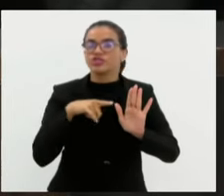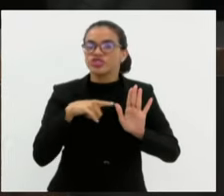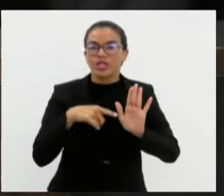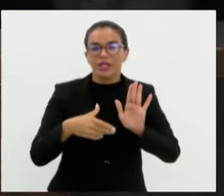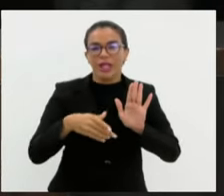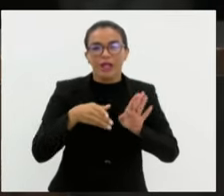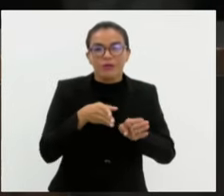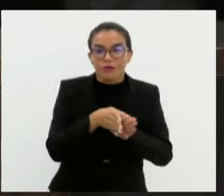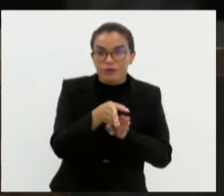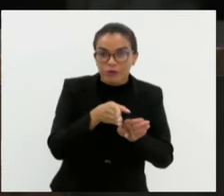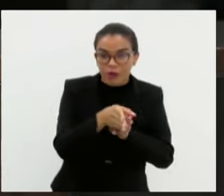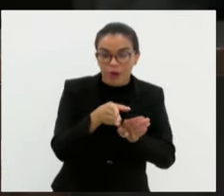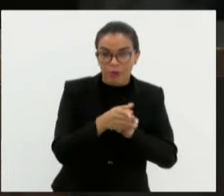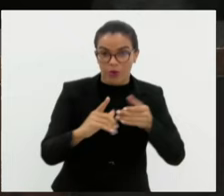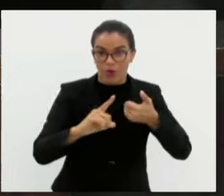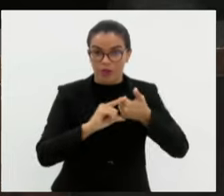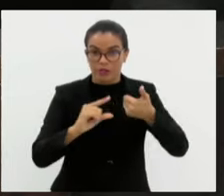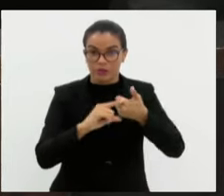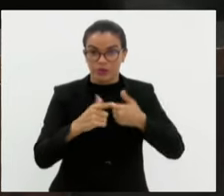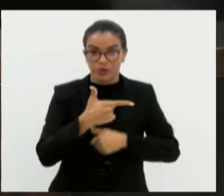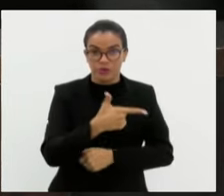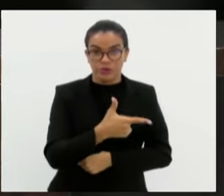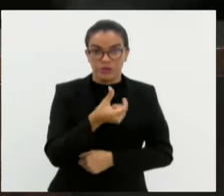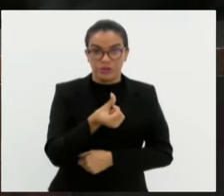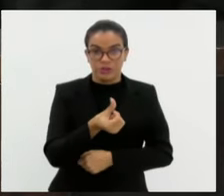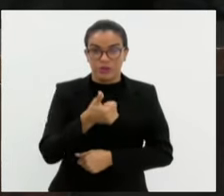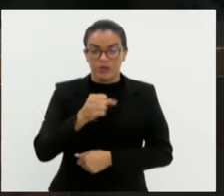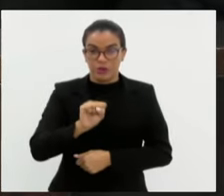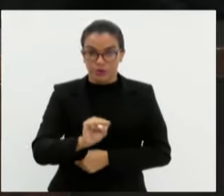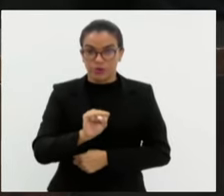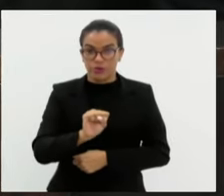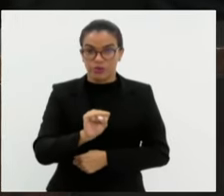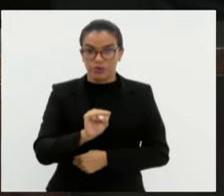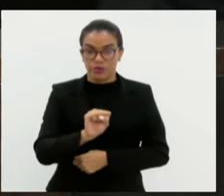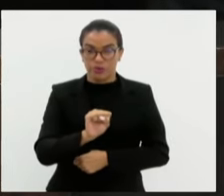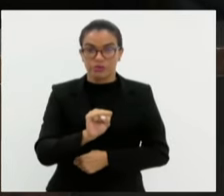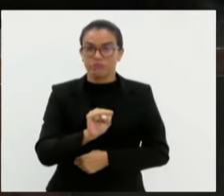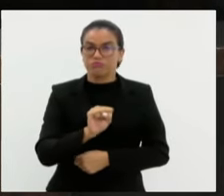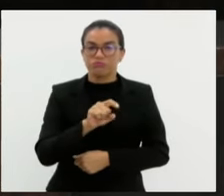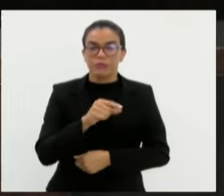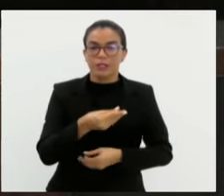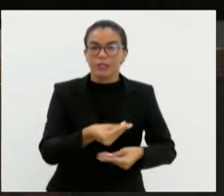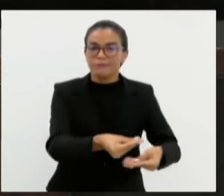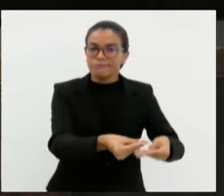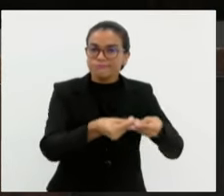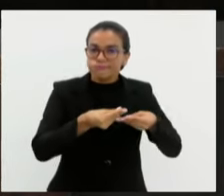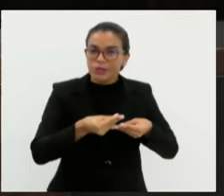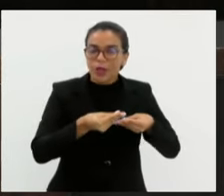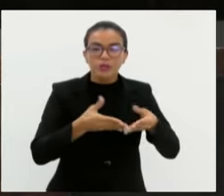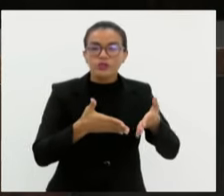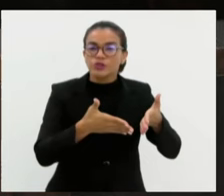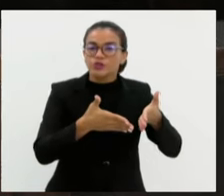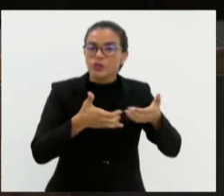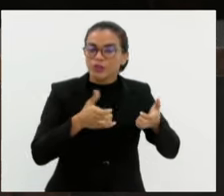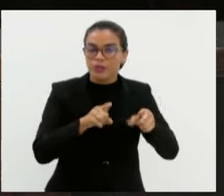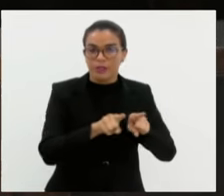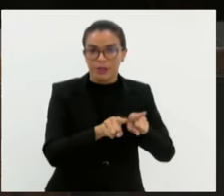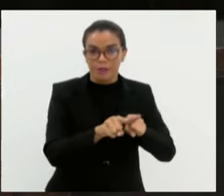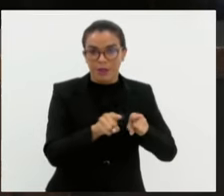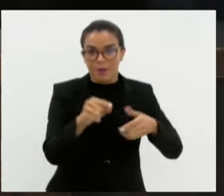normas. O artigo 268, recebida a solicitação ou